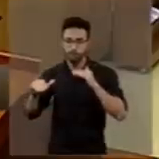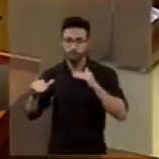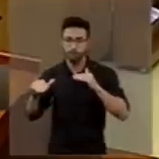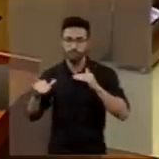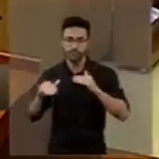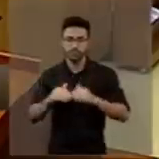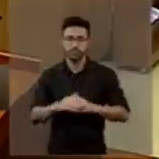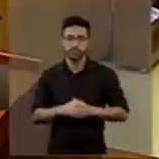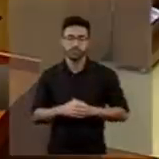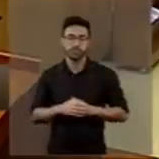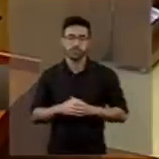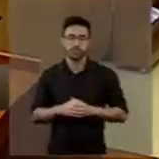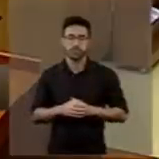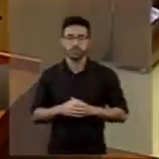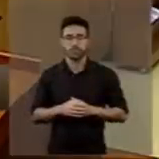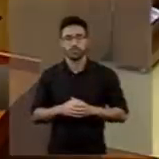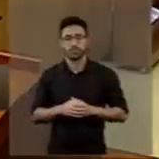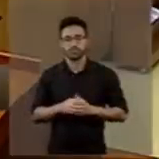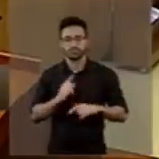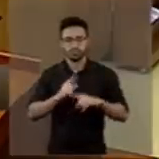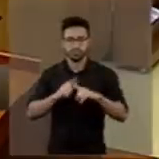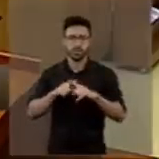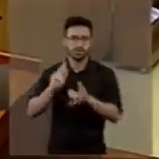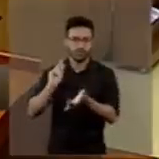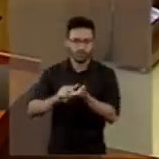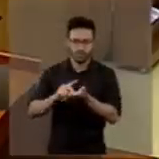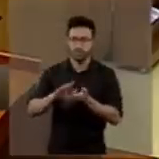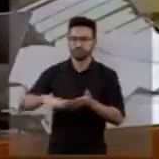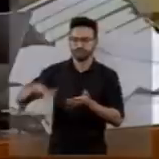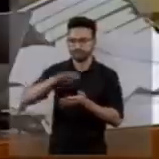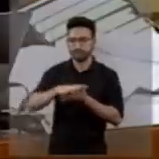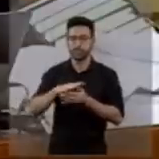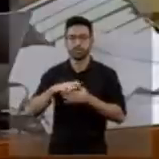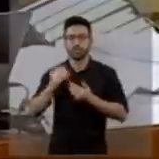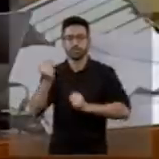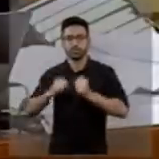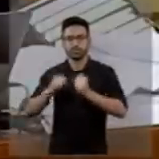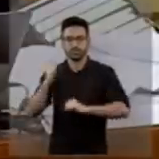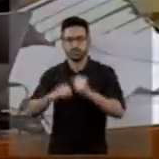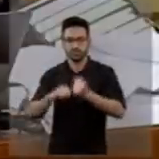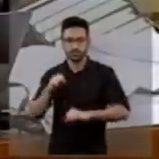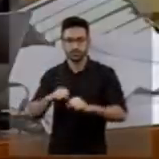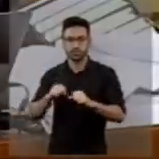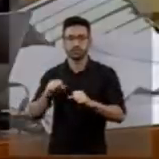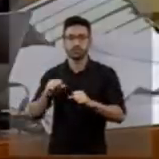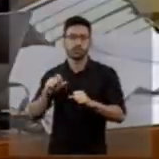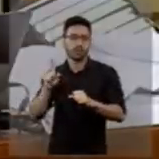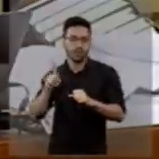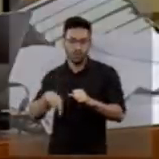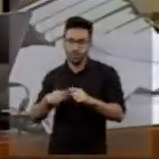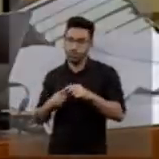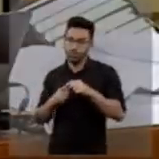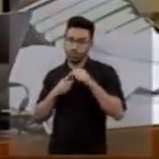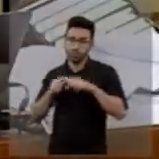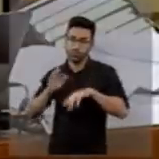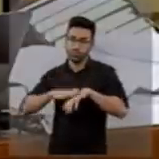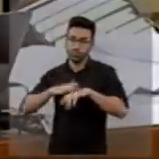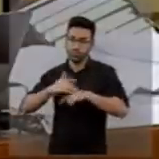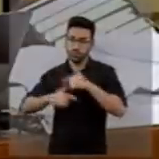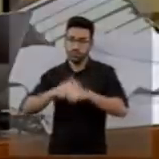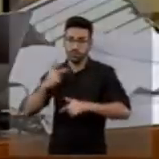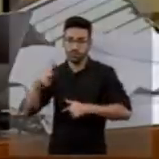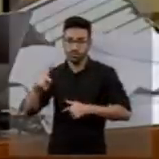improcedência. Porque eu entendo que realmente a atividade da indústria tabagista é uma atividade sui generis, sujeita